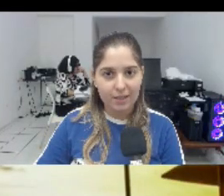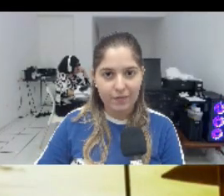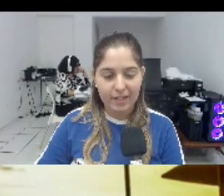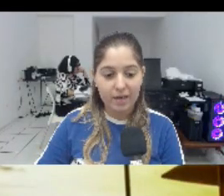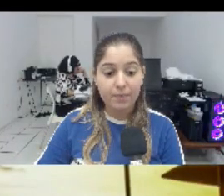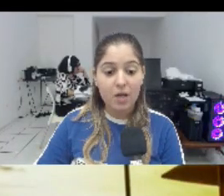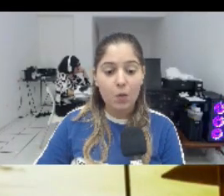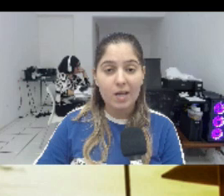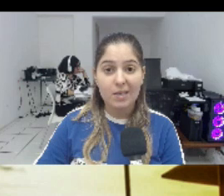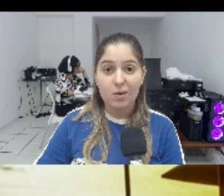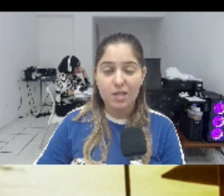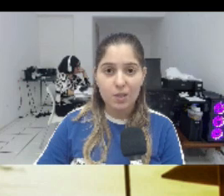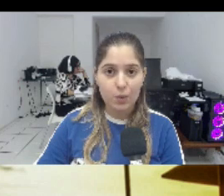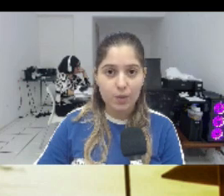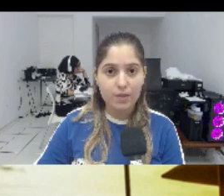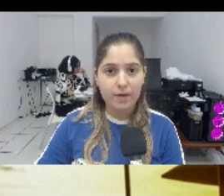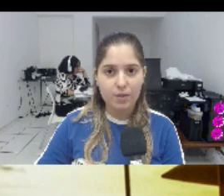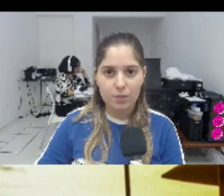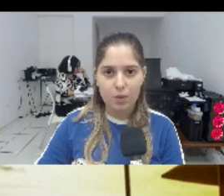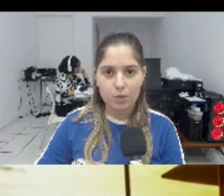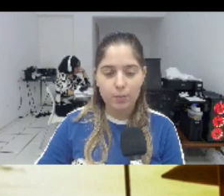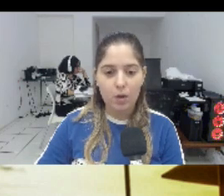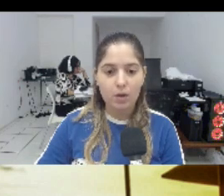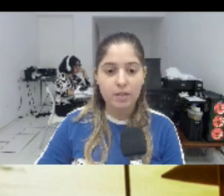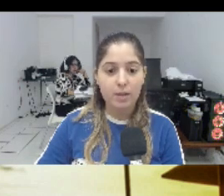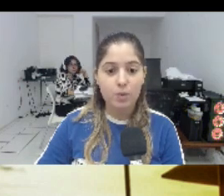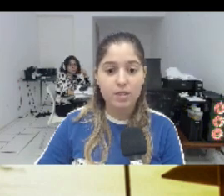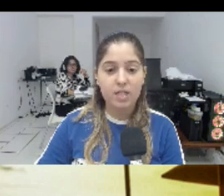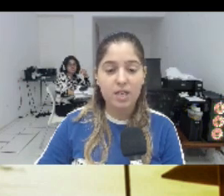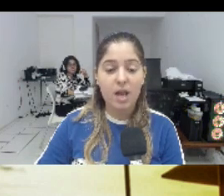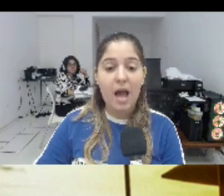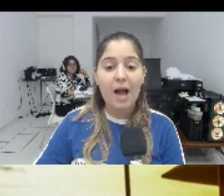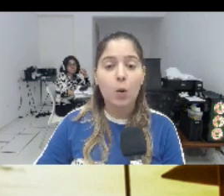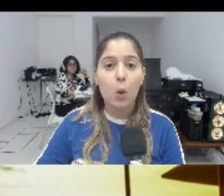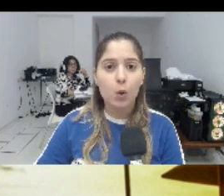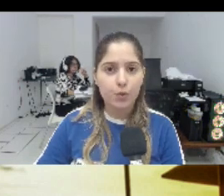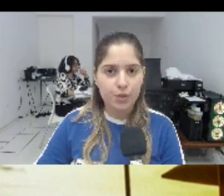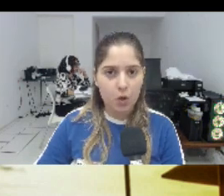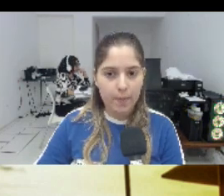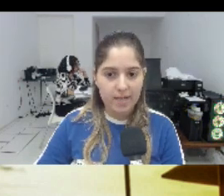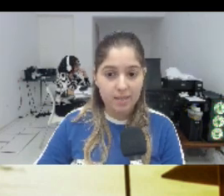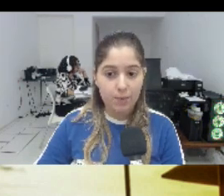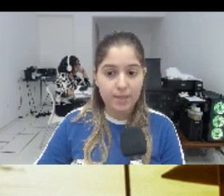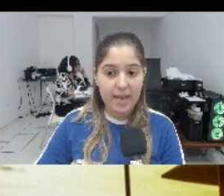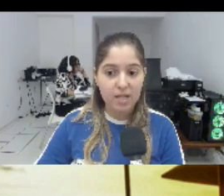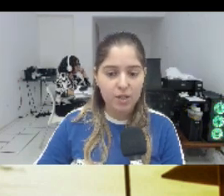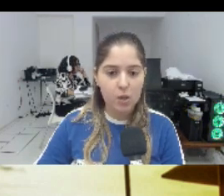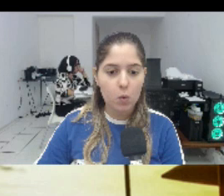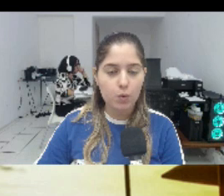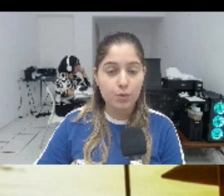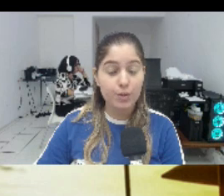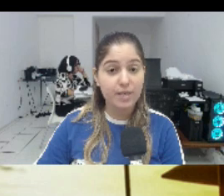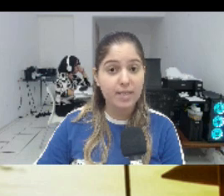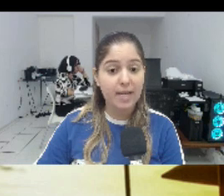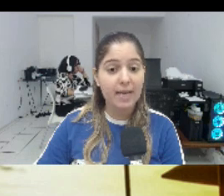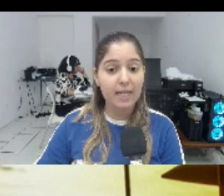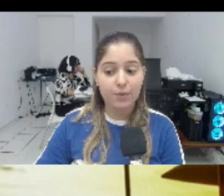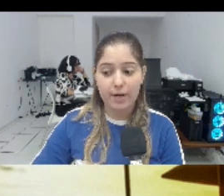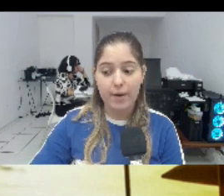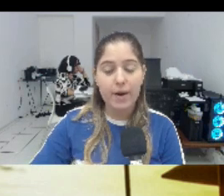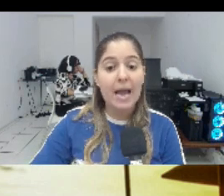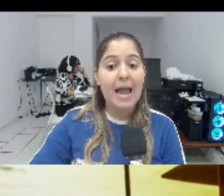desta quinta-feira. Com as atualizações feitas no nosso blog, temos que acordo de cooperação técnica com